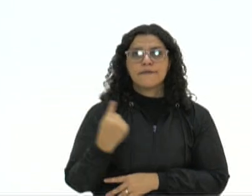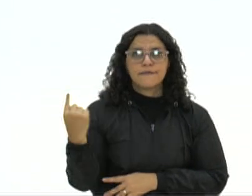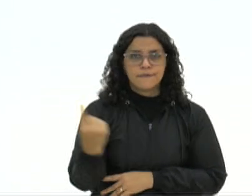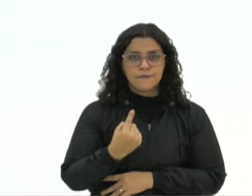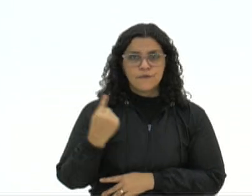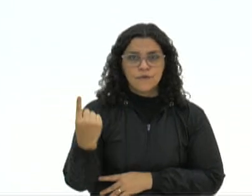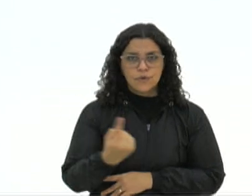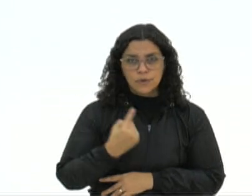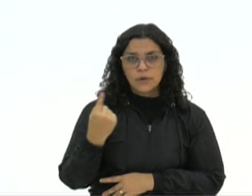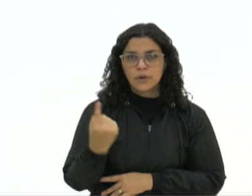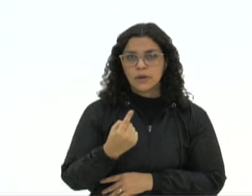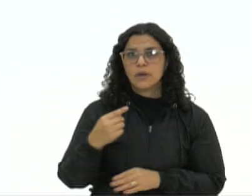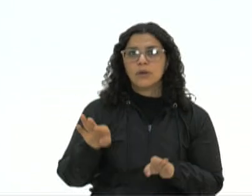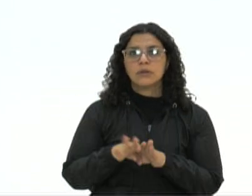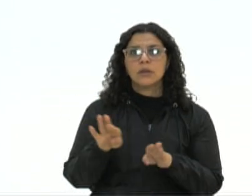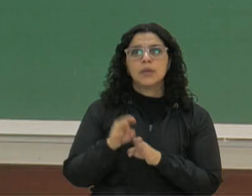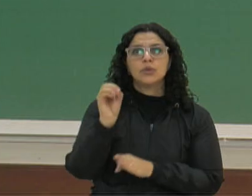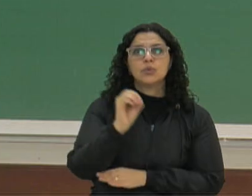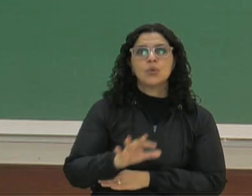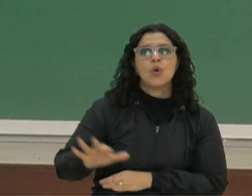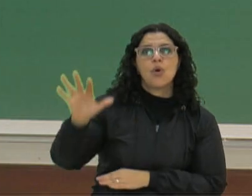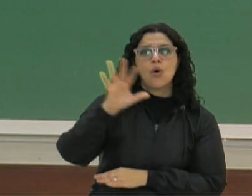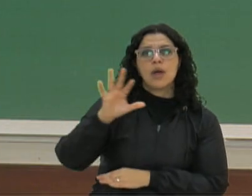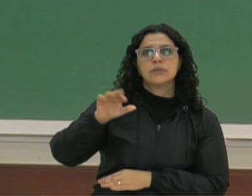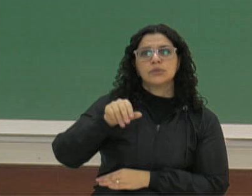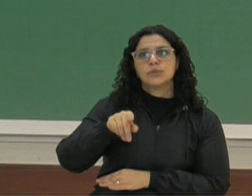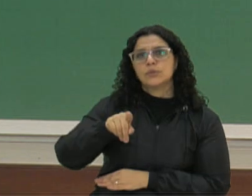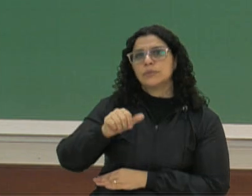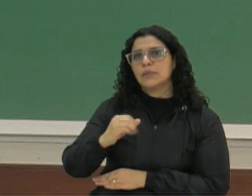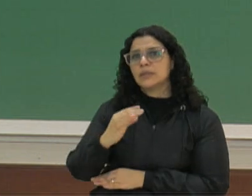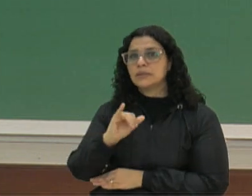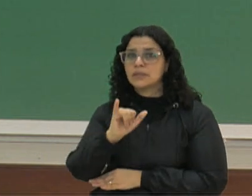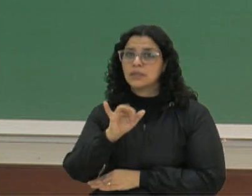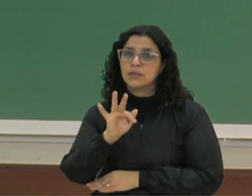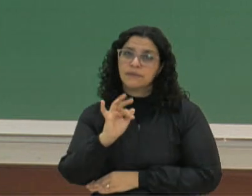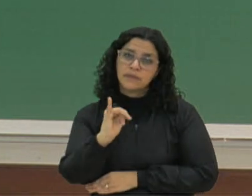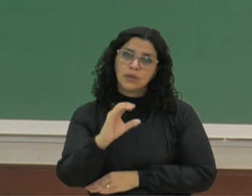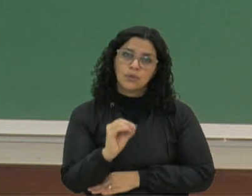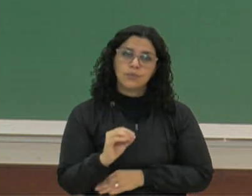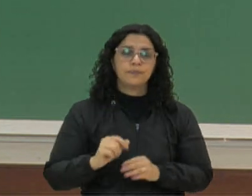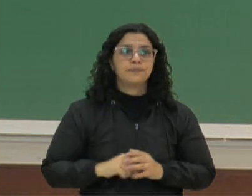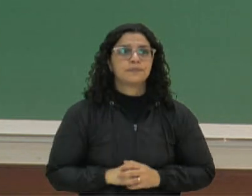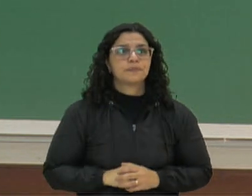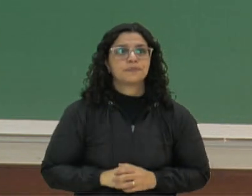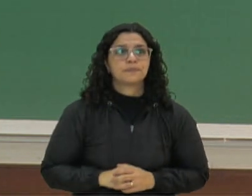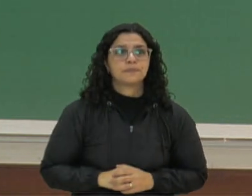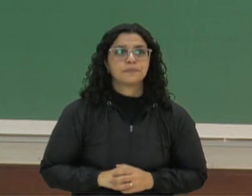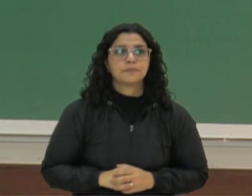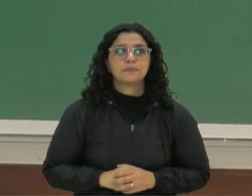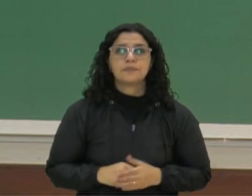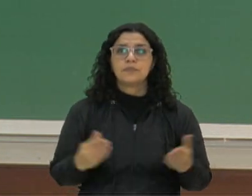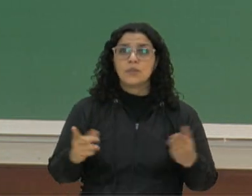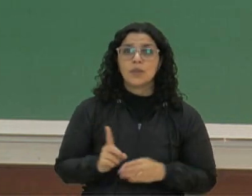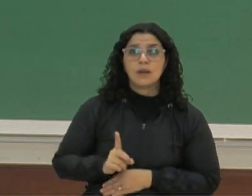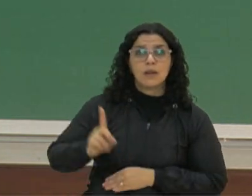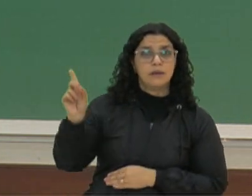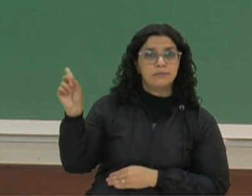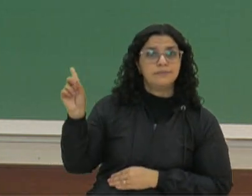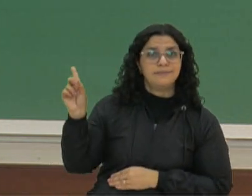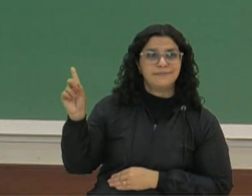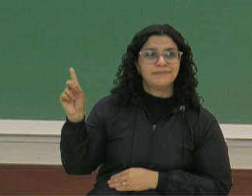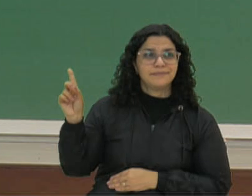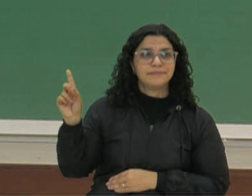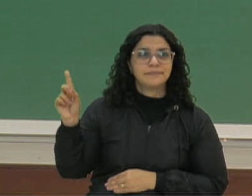dado para os furacões no oeste do Oceano Pacífico, lá na parte norte. É que trouxe para vocês